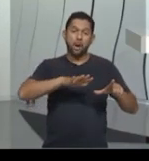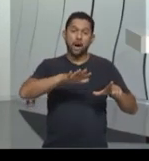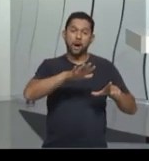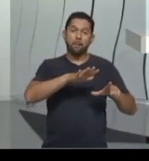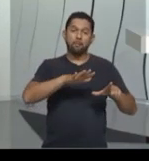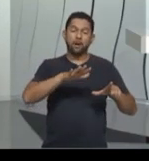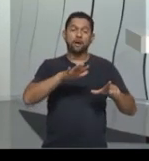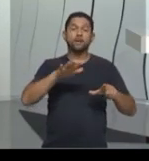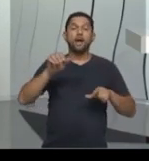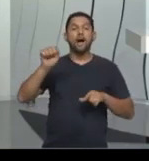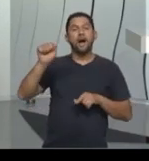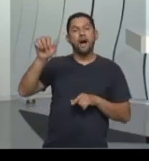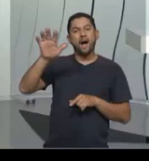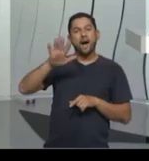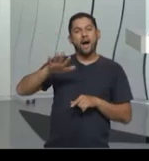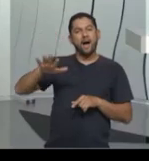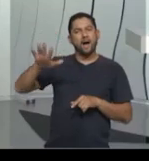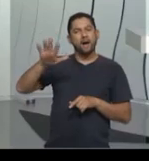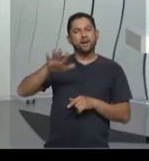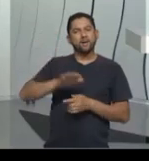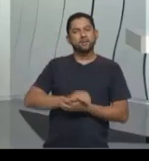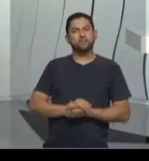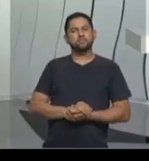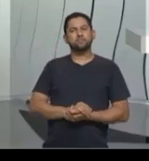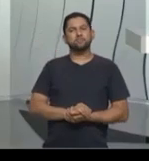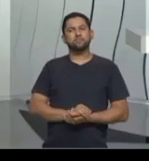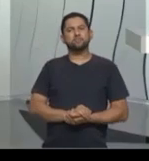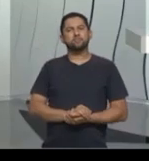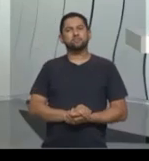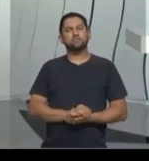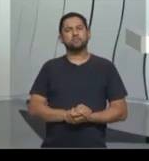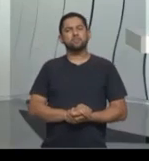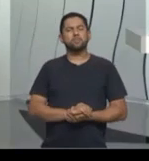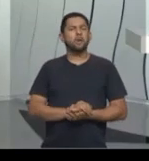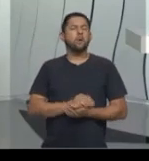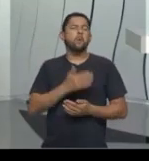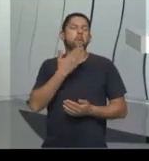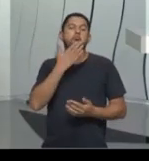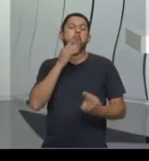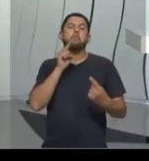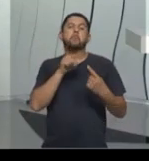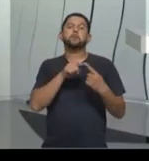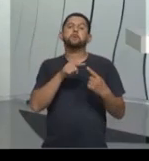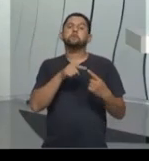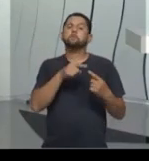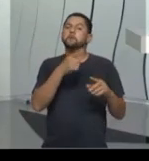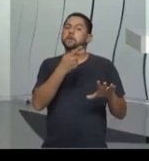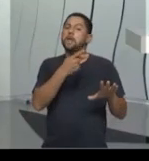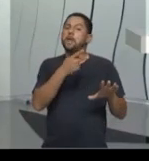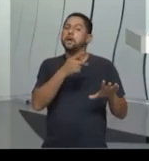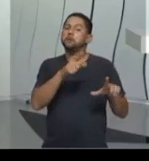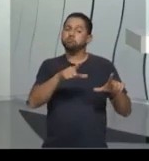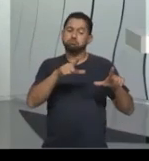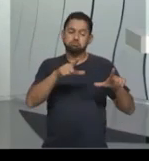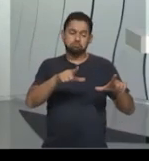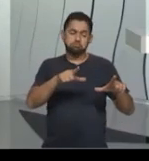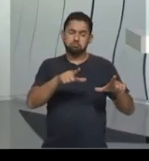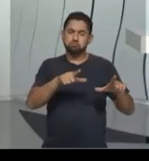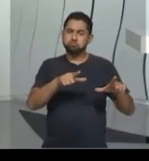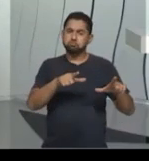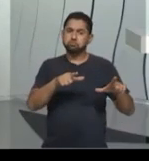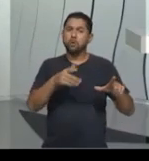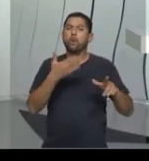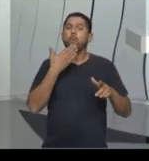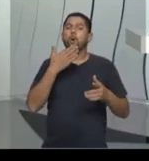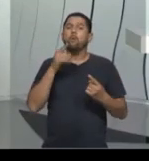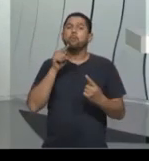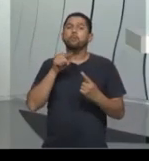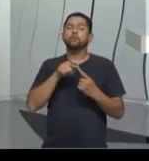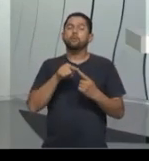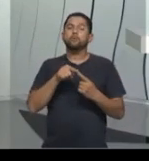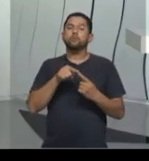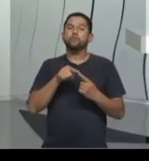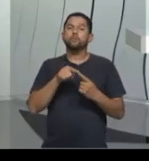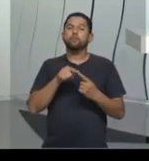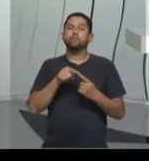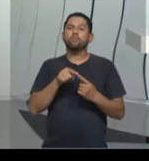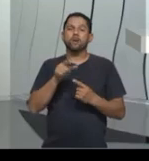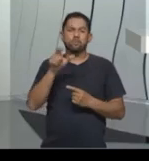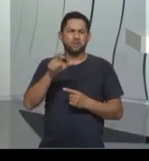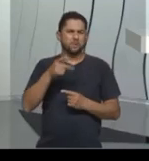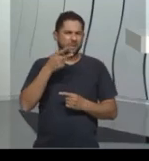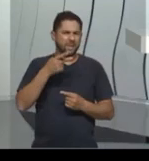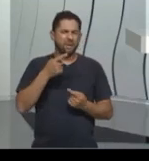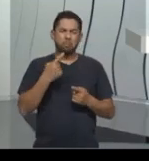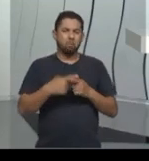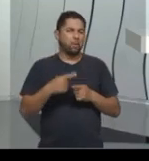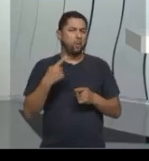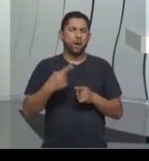alguma atividade que seja feita que tem um mapa, qual que é a função desse mapa, né? Então, geralmente as pessoas, né, falam assim, mas o que esse mapa